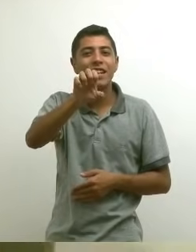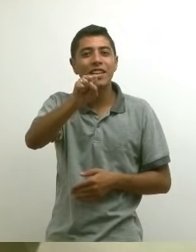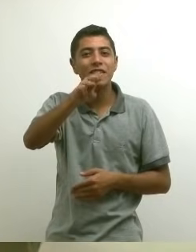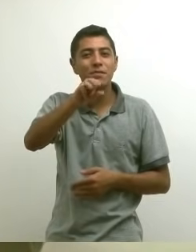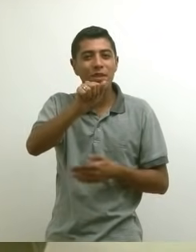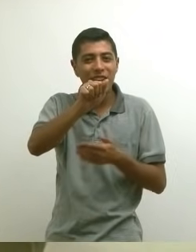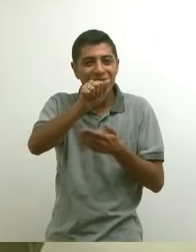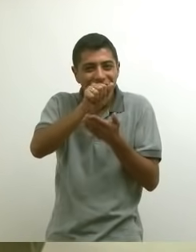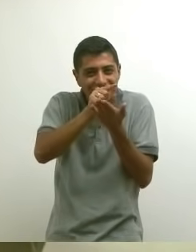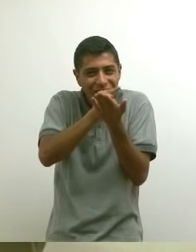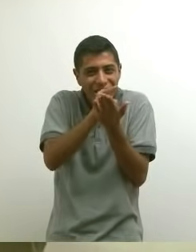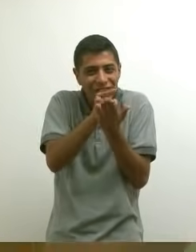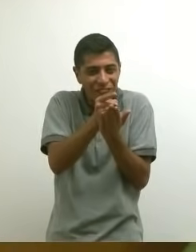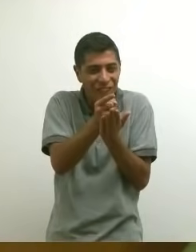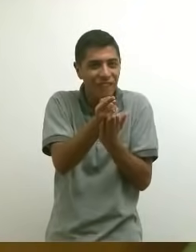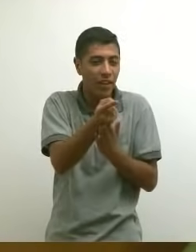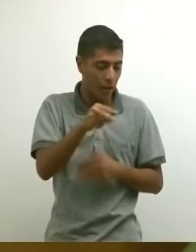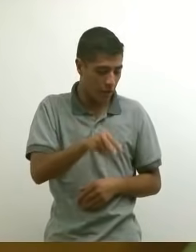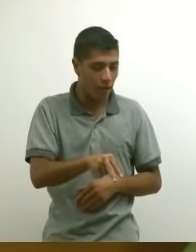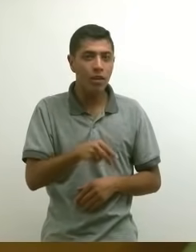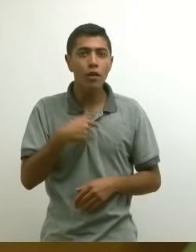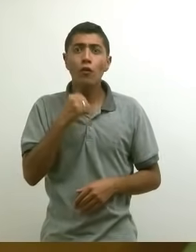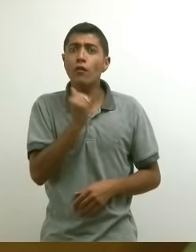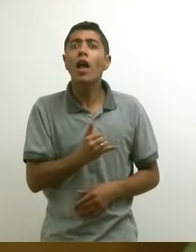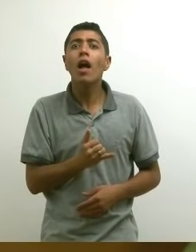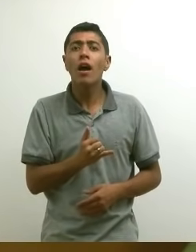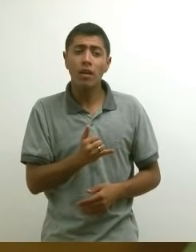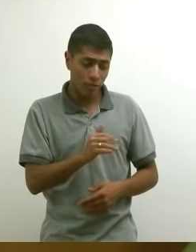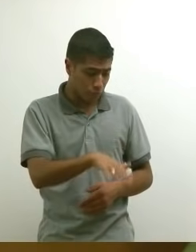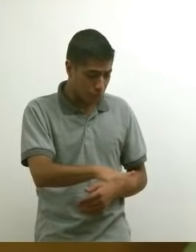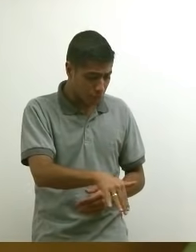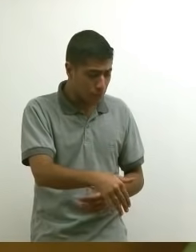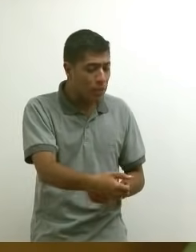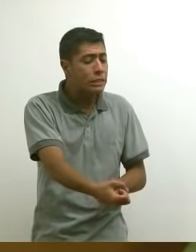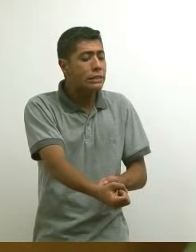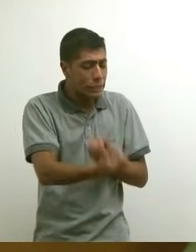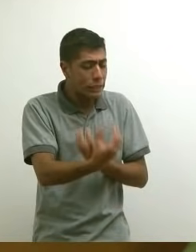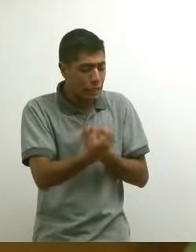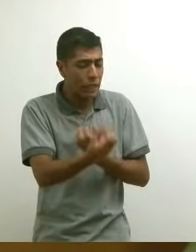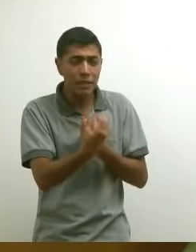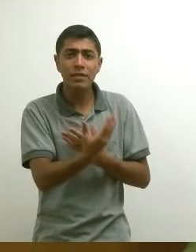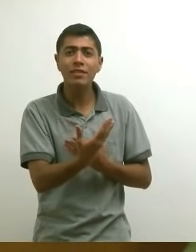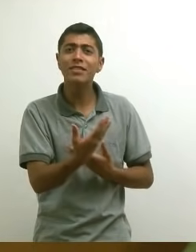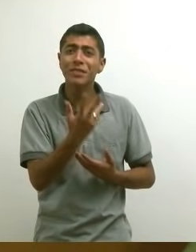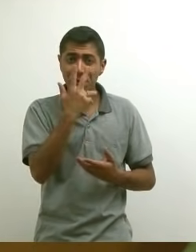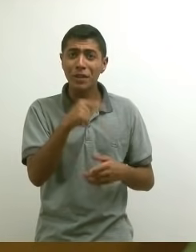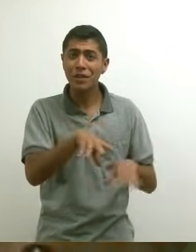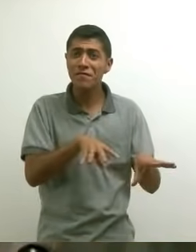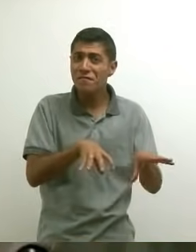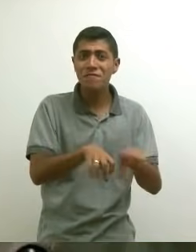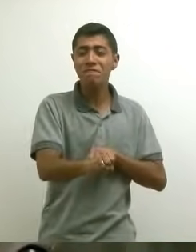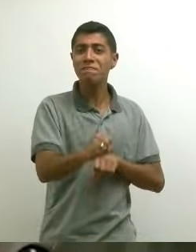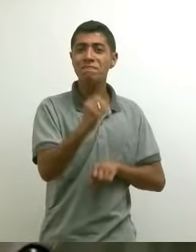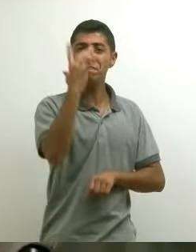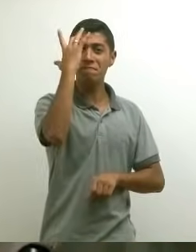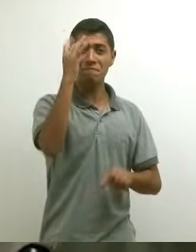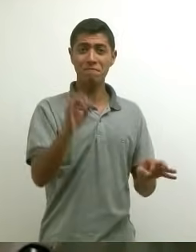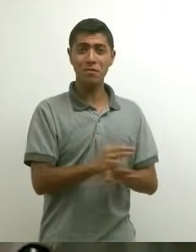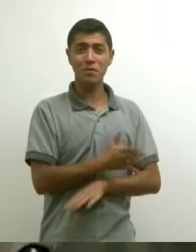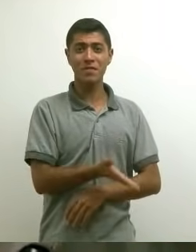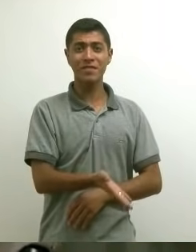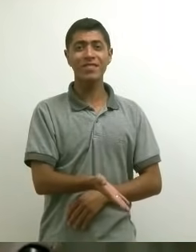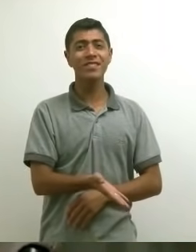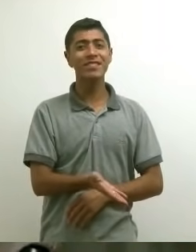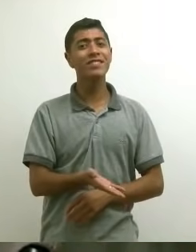ela é estas são silêncios que também são